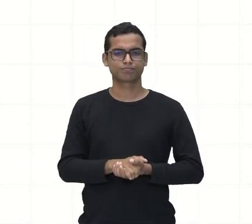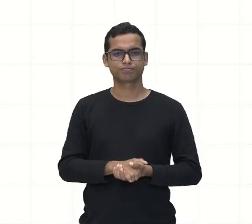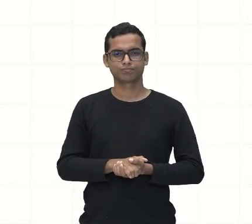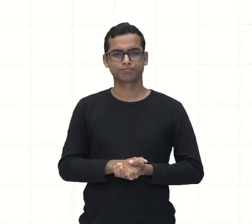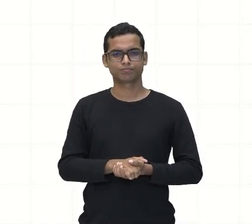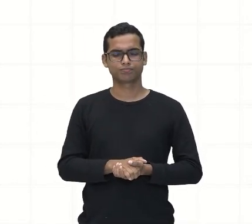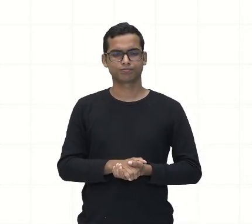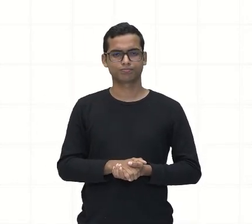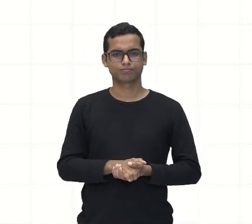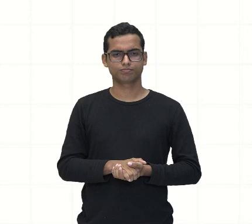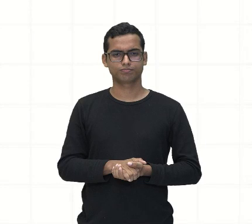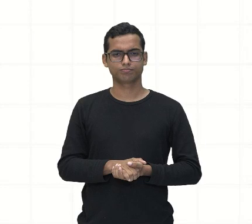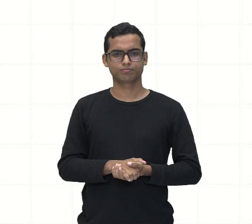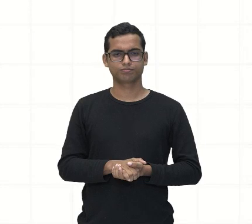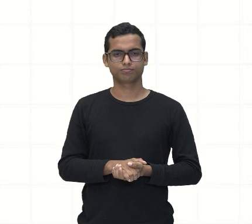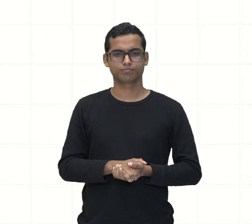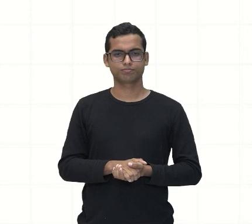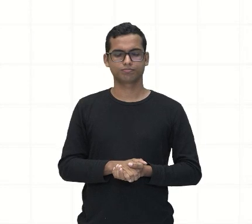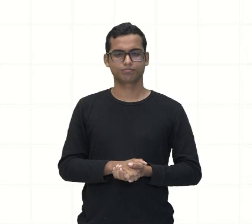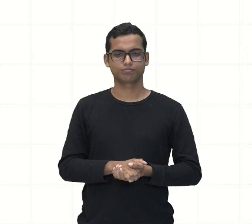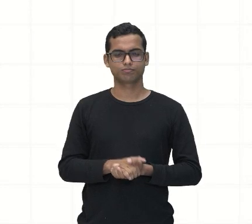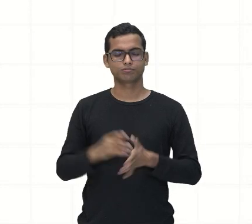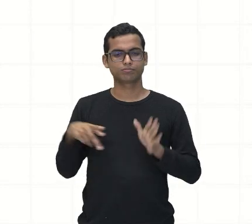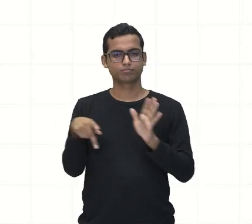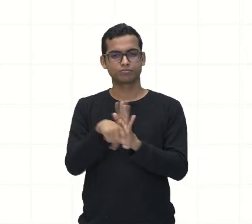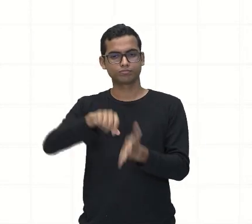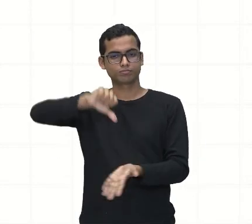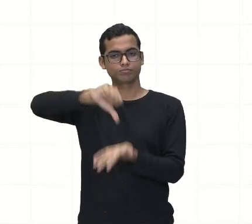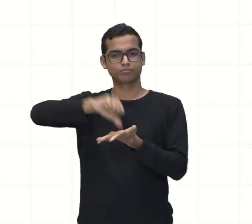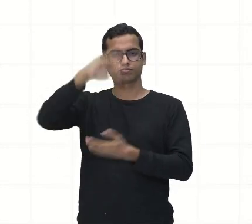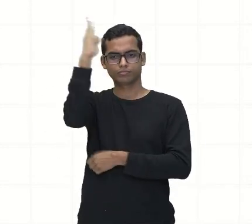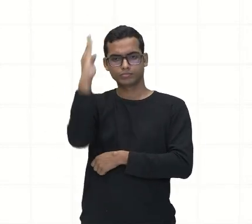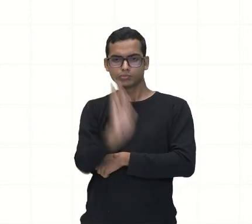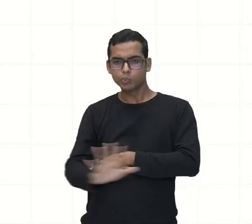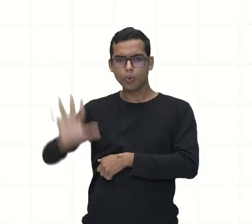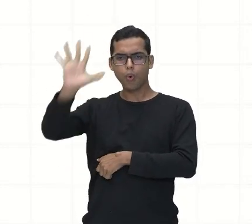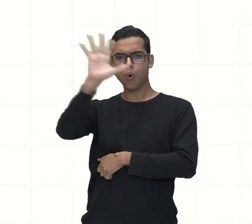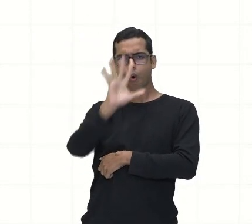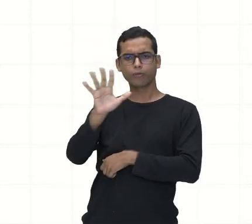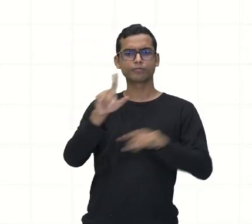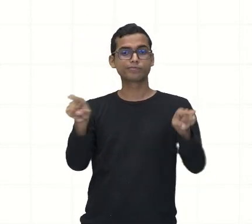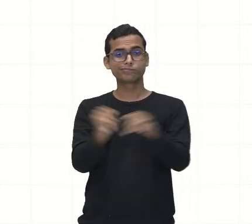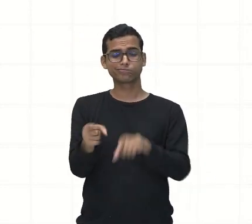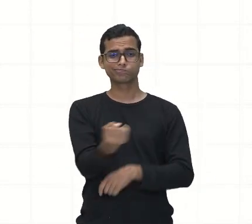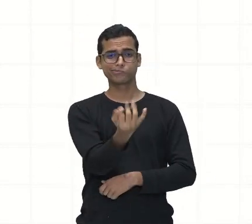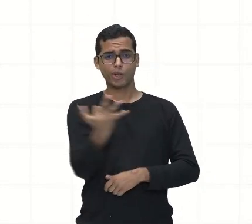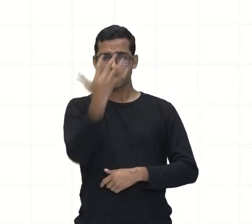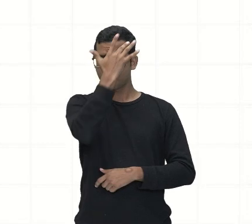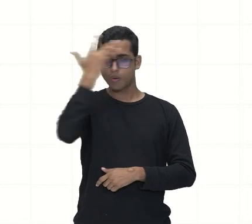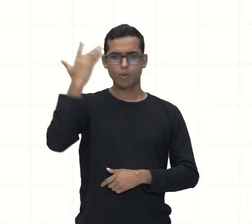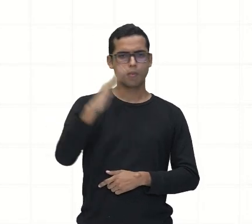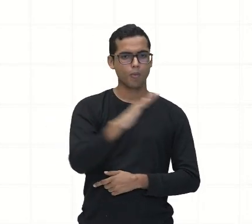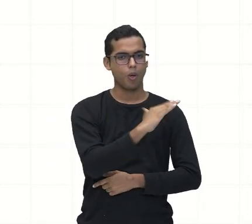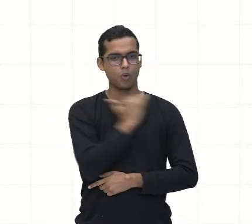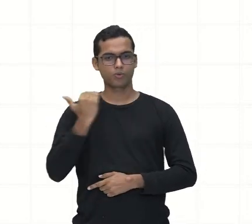Temos aqui, ó, o mapa do Brasil e o número de mortes